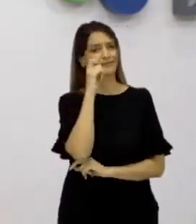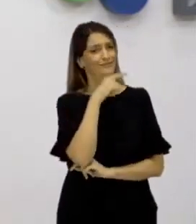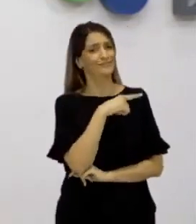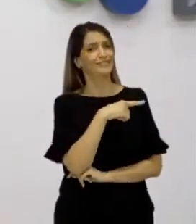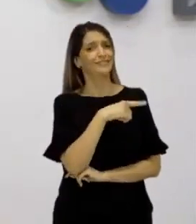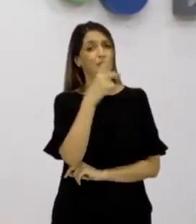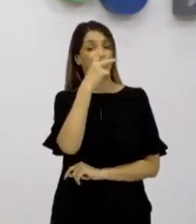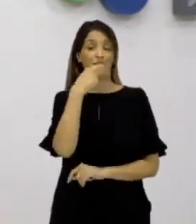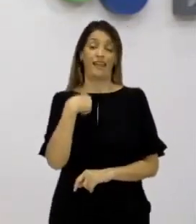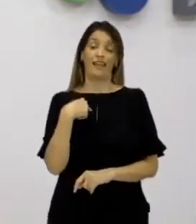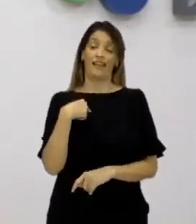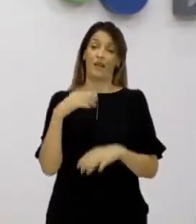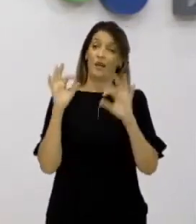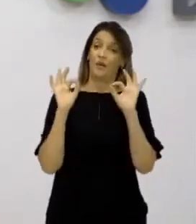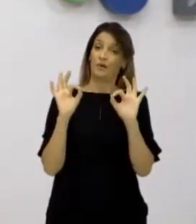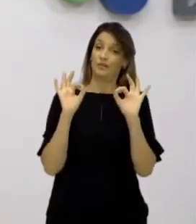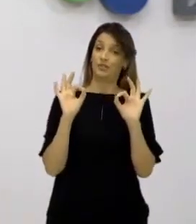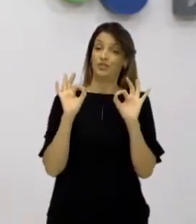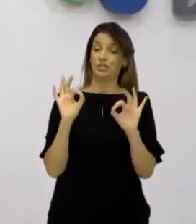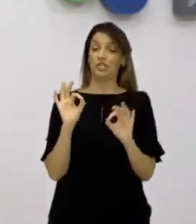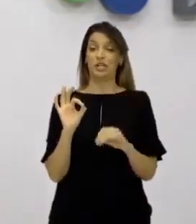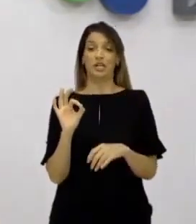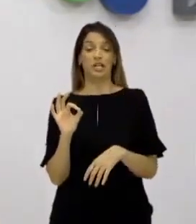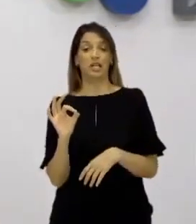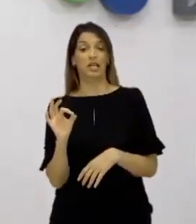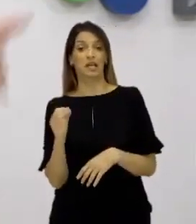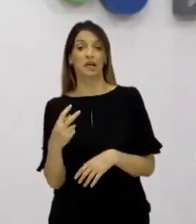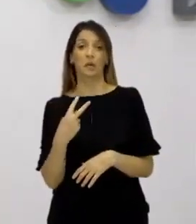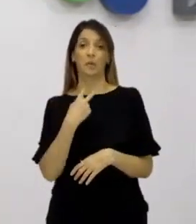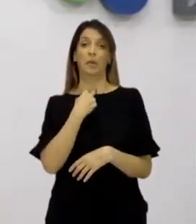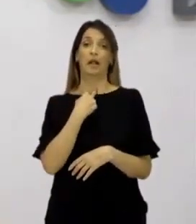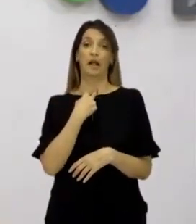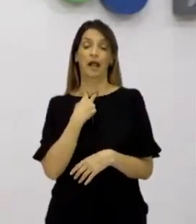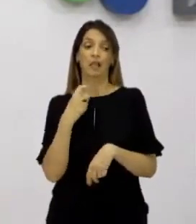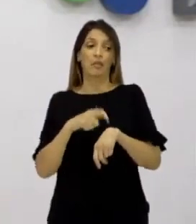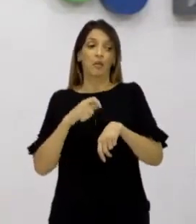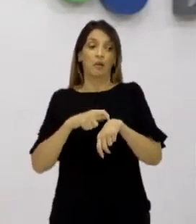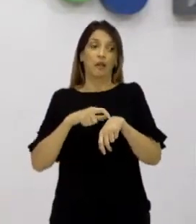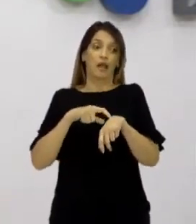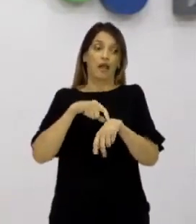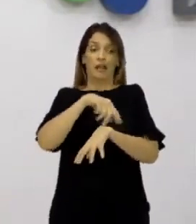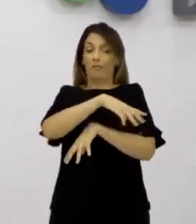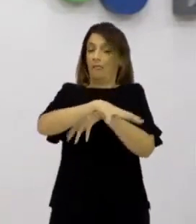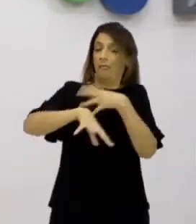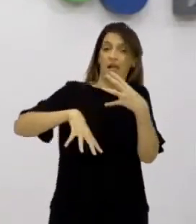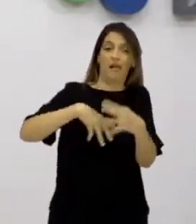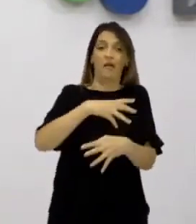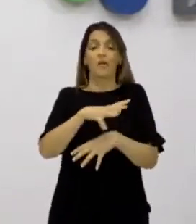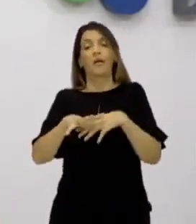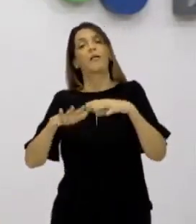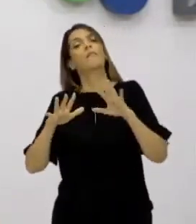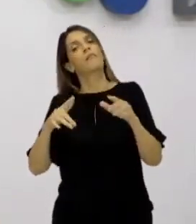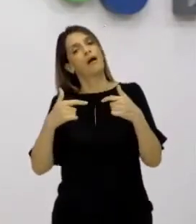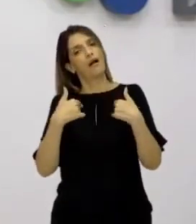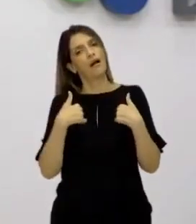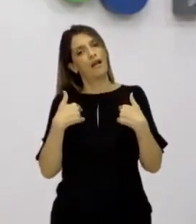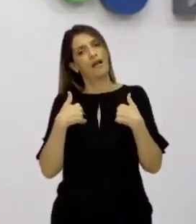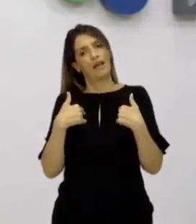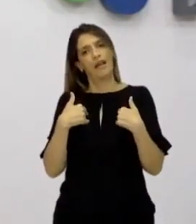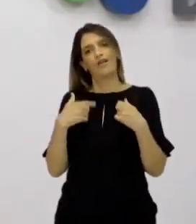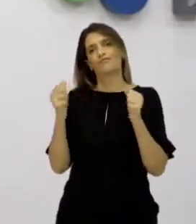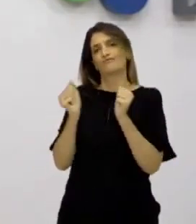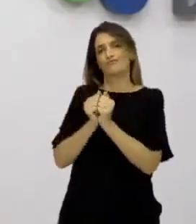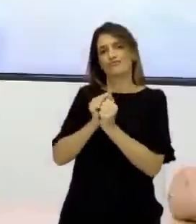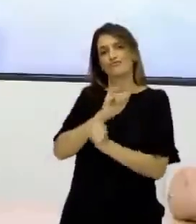pessoa chique, pessoa ocupada, com os horários assim, ó, enlouquecidos, mas não deixo Juliana Villas Boas Carpio